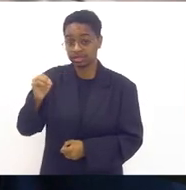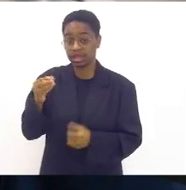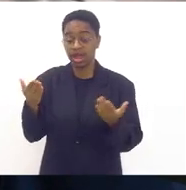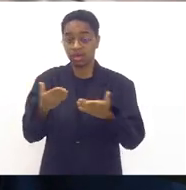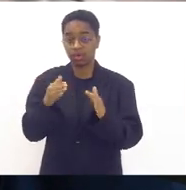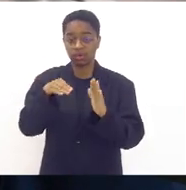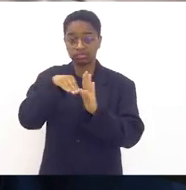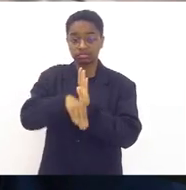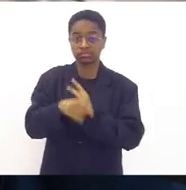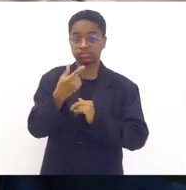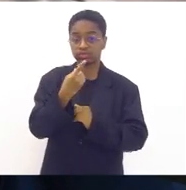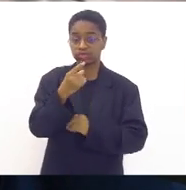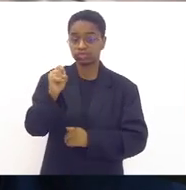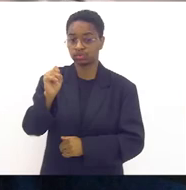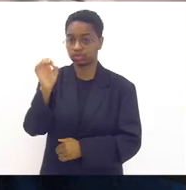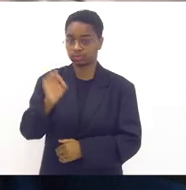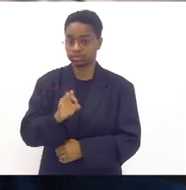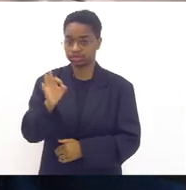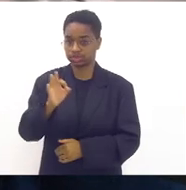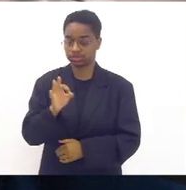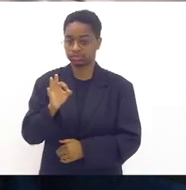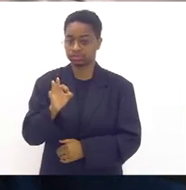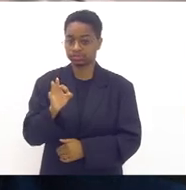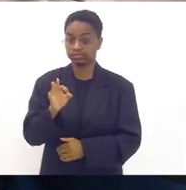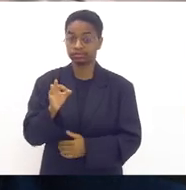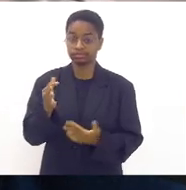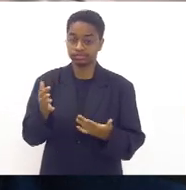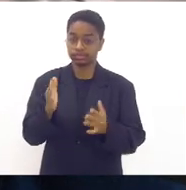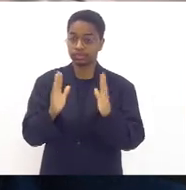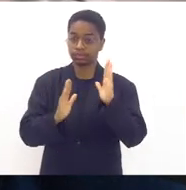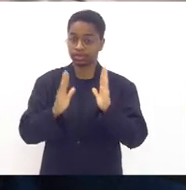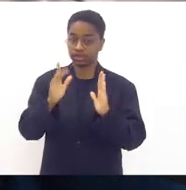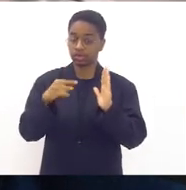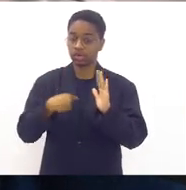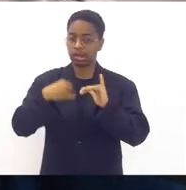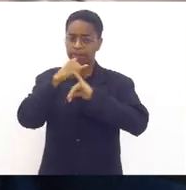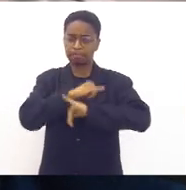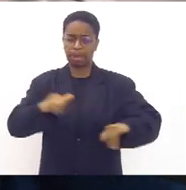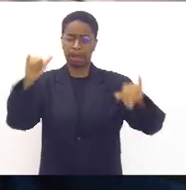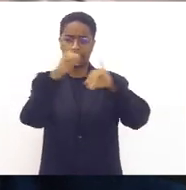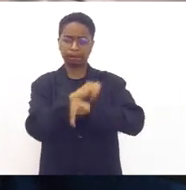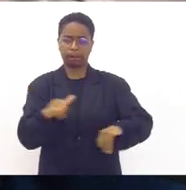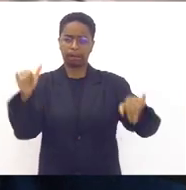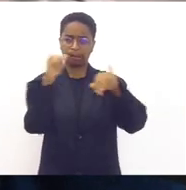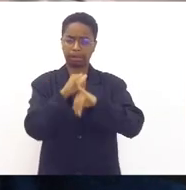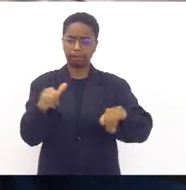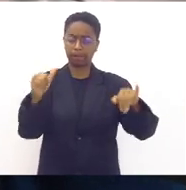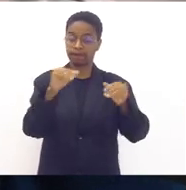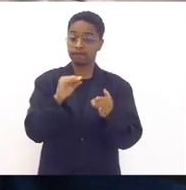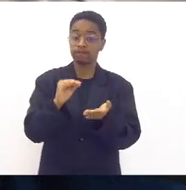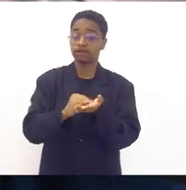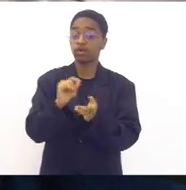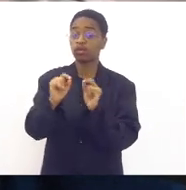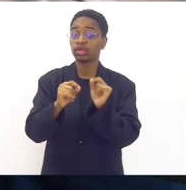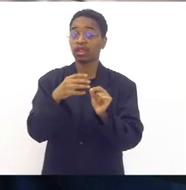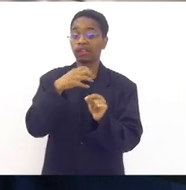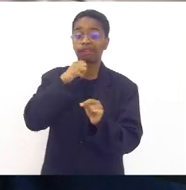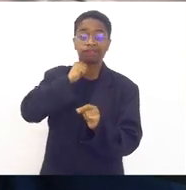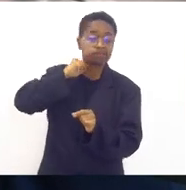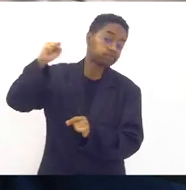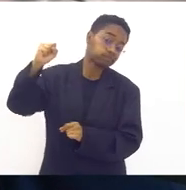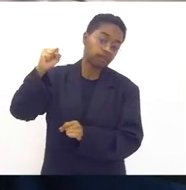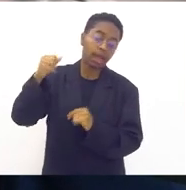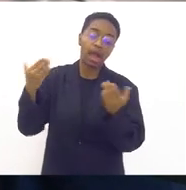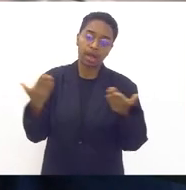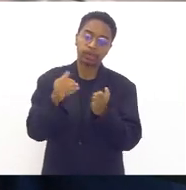partir de 1º de julho de 22. A época, quando a gente botou a boca no trombone, só faltava enforcar a gente, estão